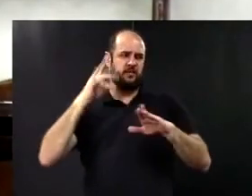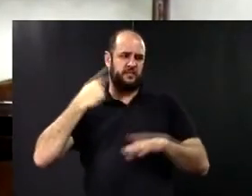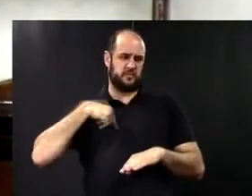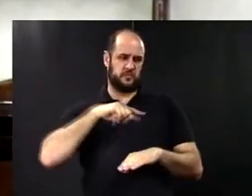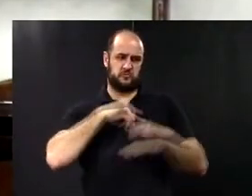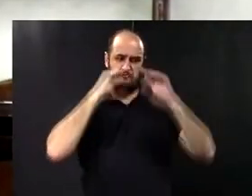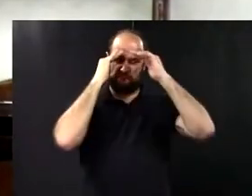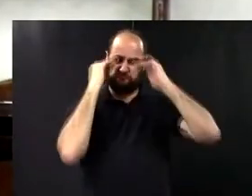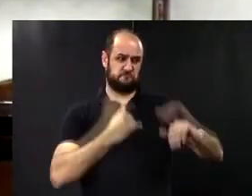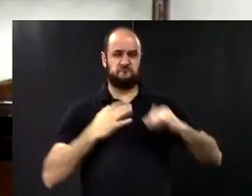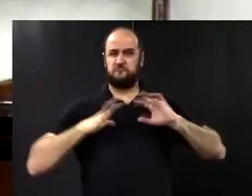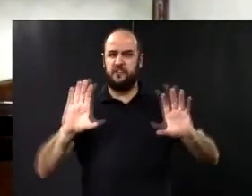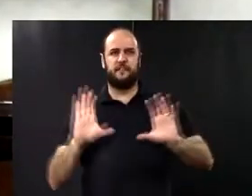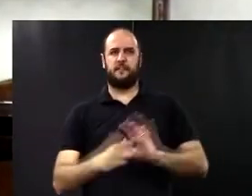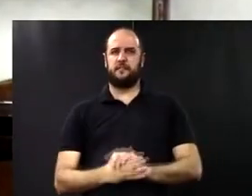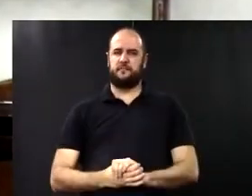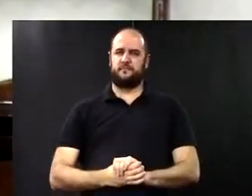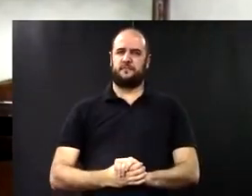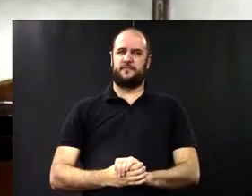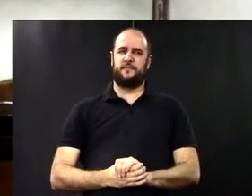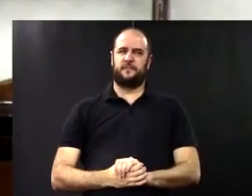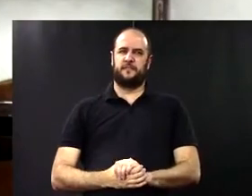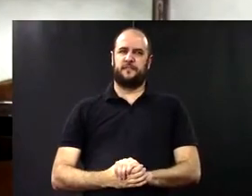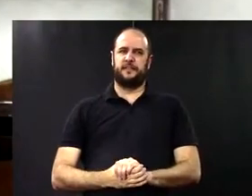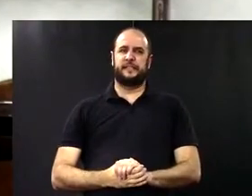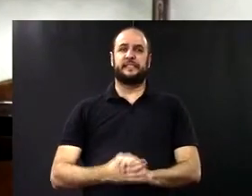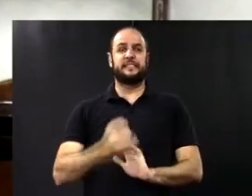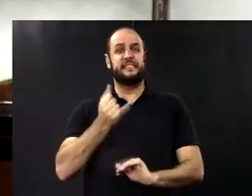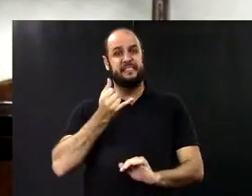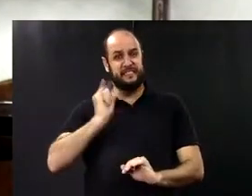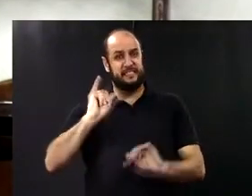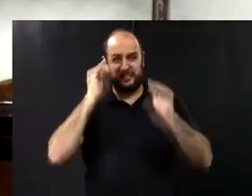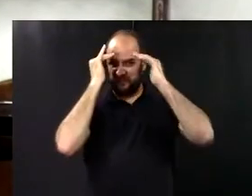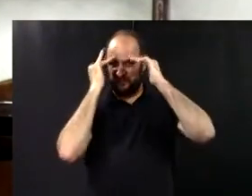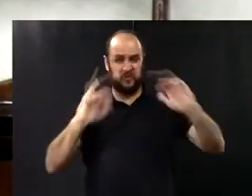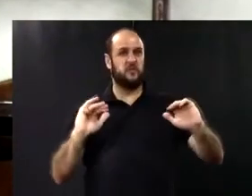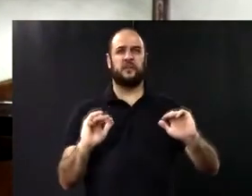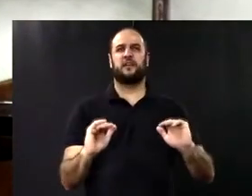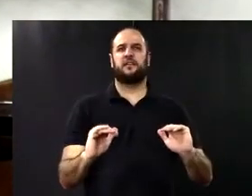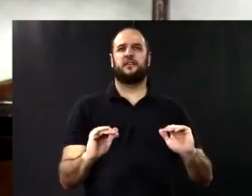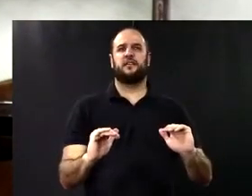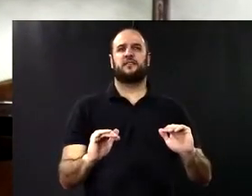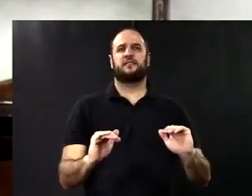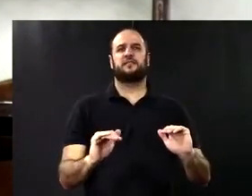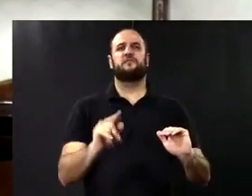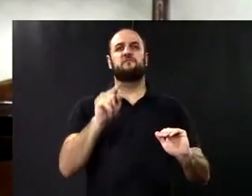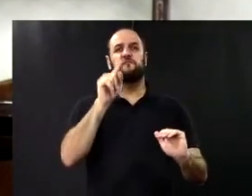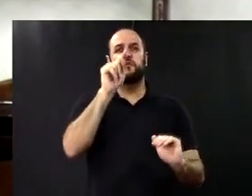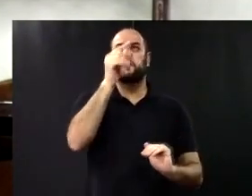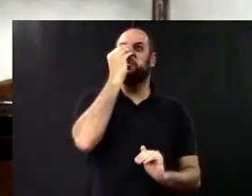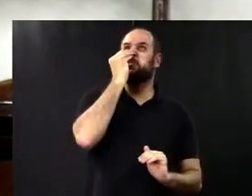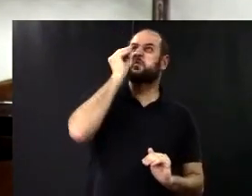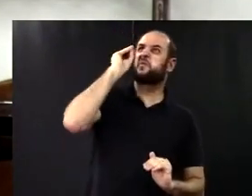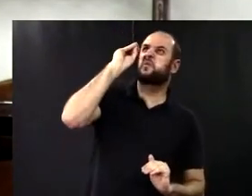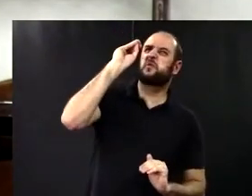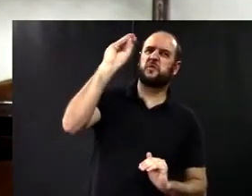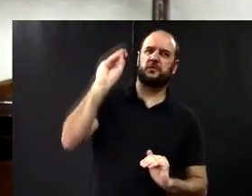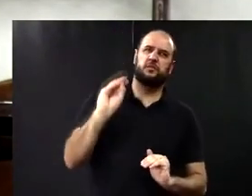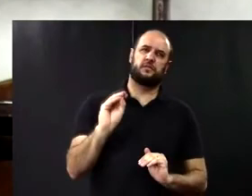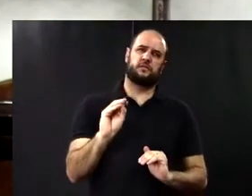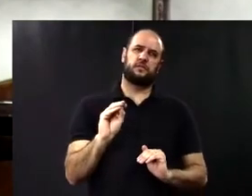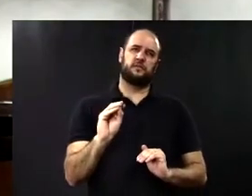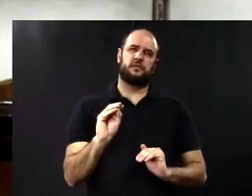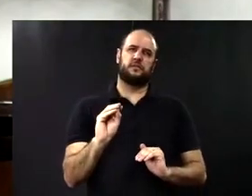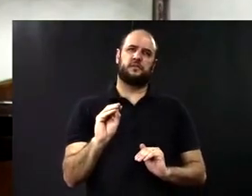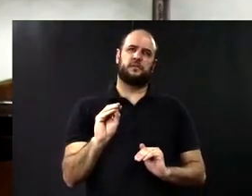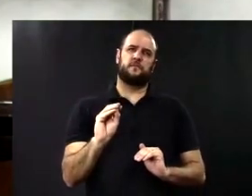obedece, se você assim o faz, você deve, de forma muito mais amorosa,